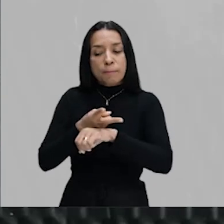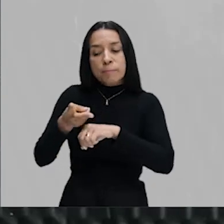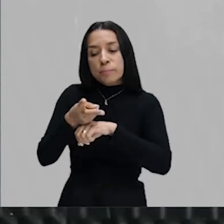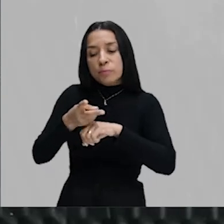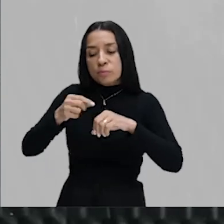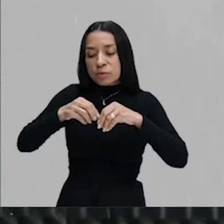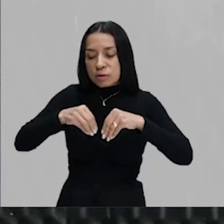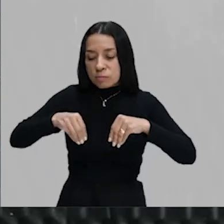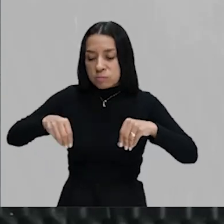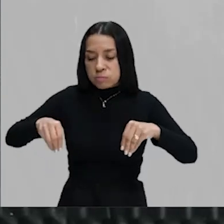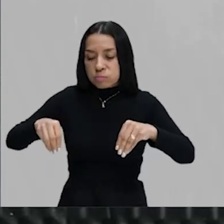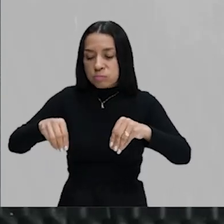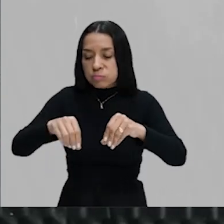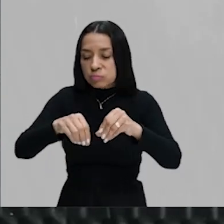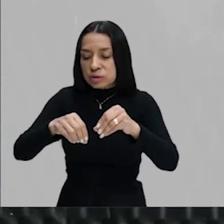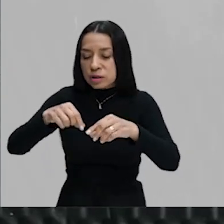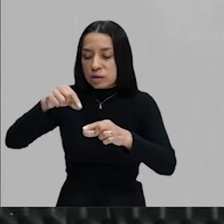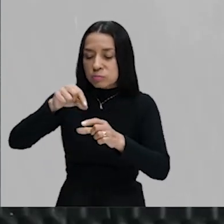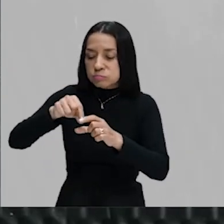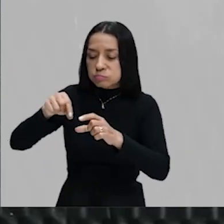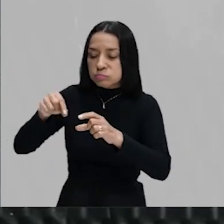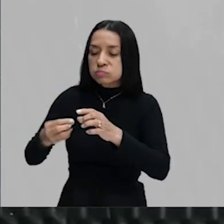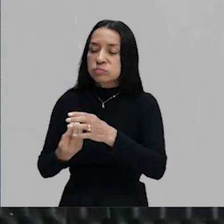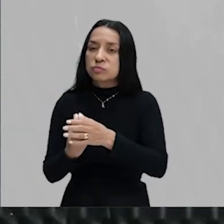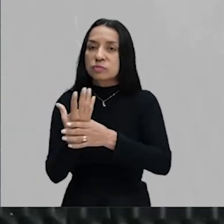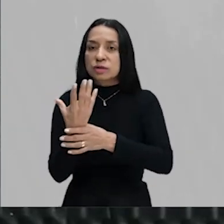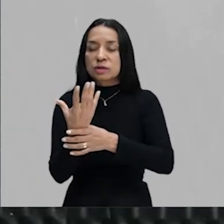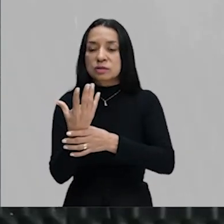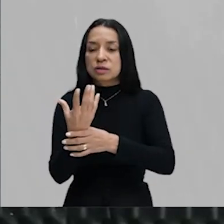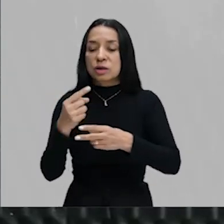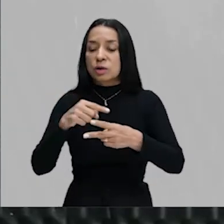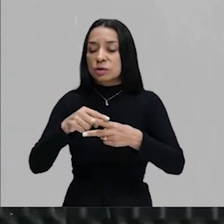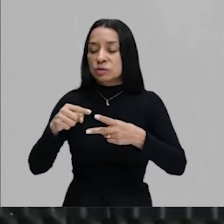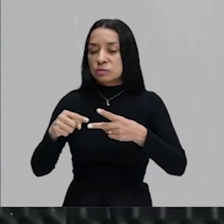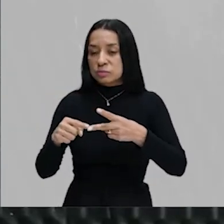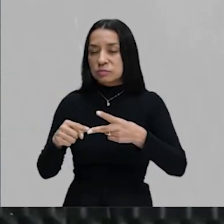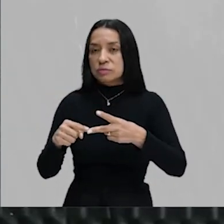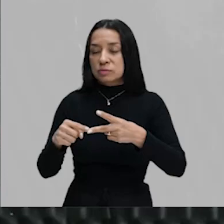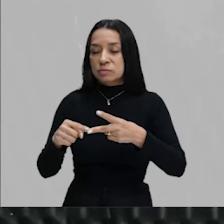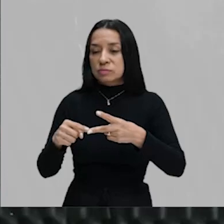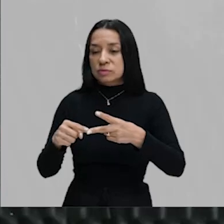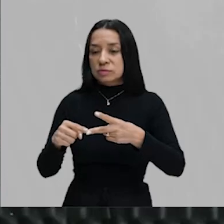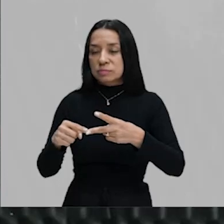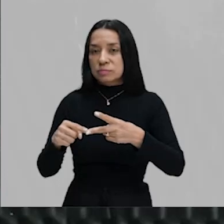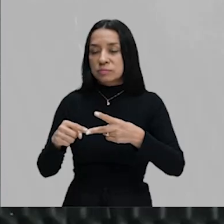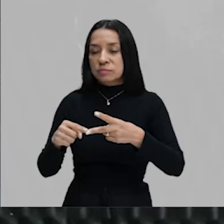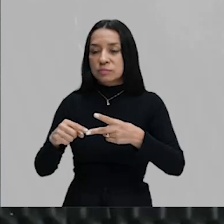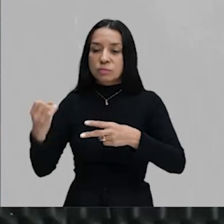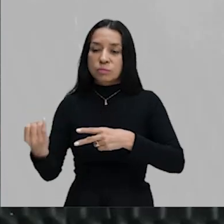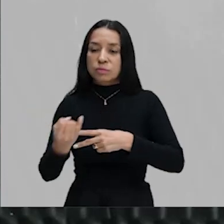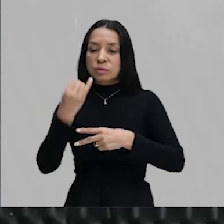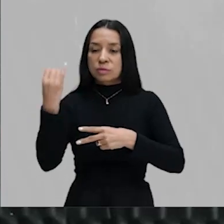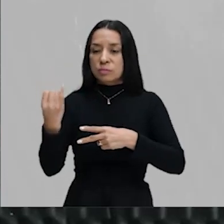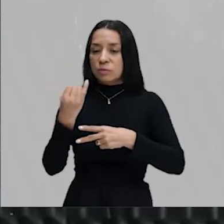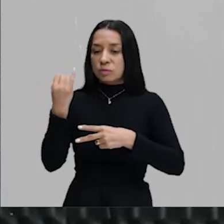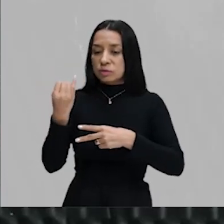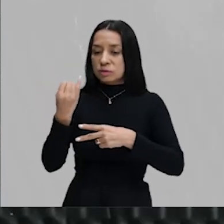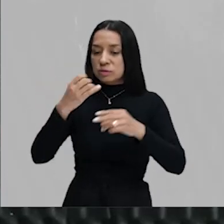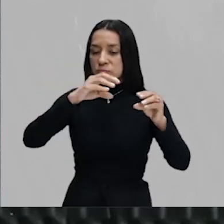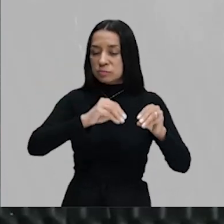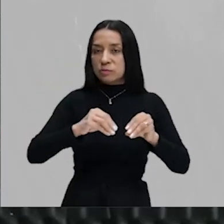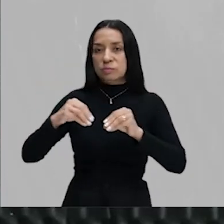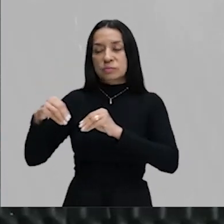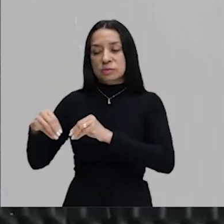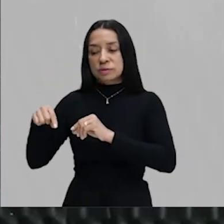dois fatores teriam sido fatores essenciais nessa corrida migratória de parte dos hebreus